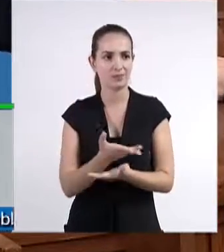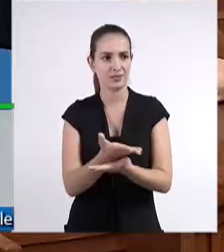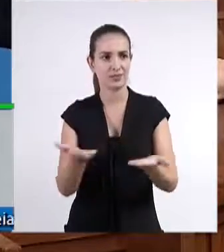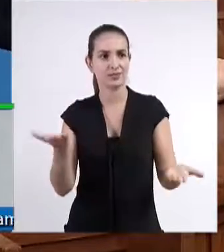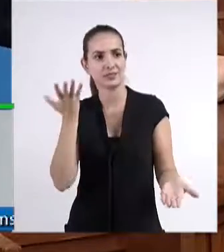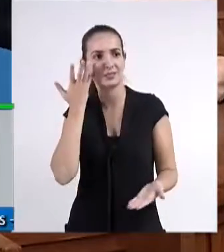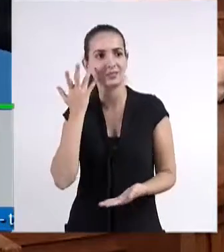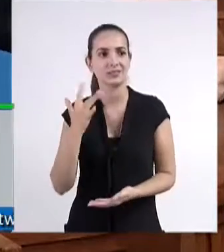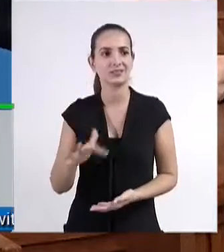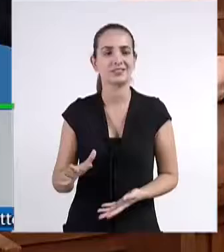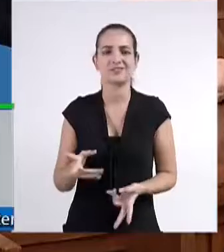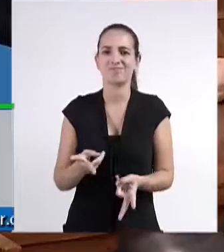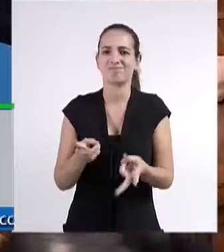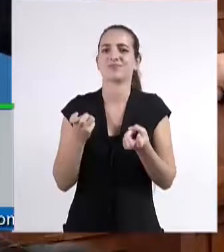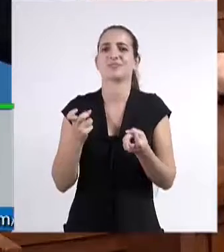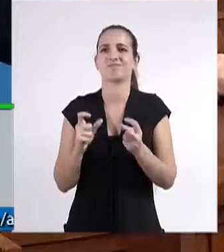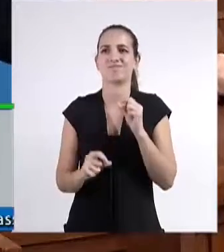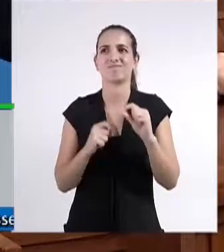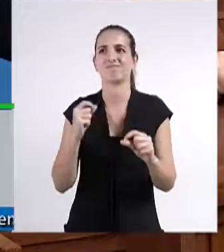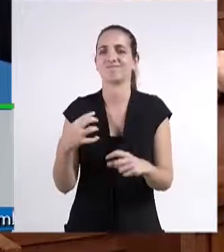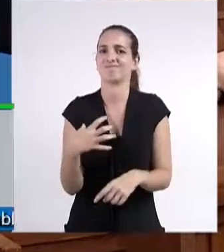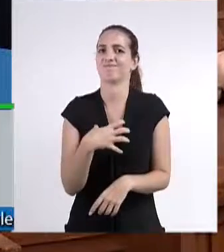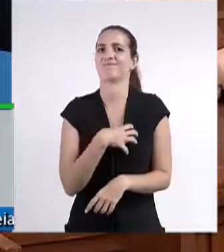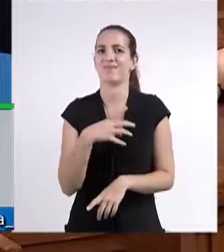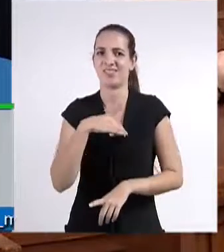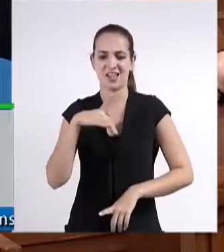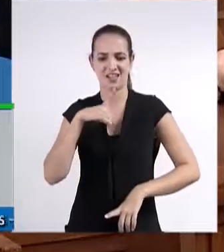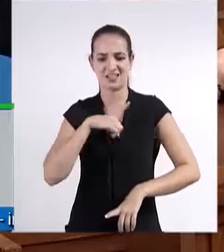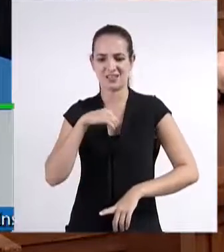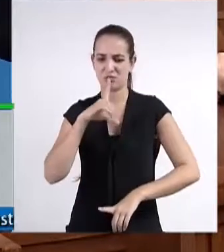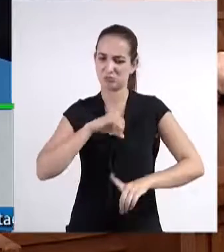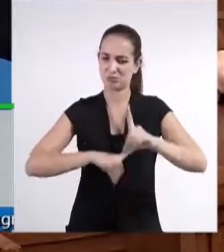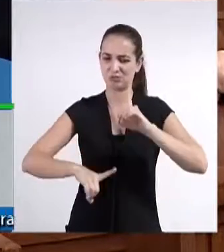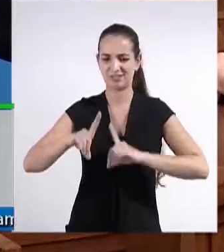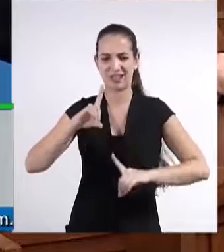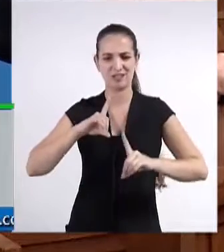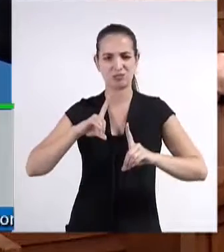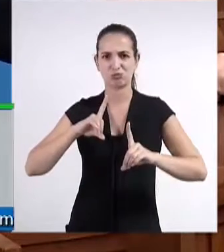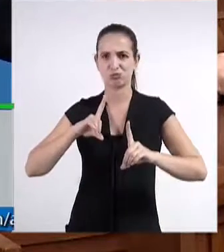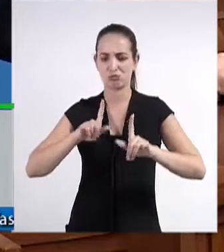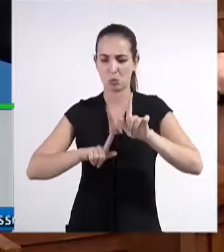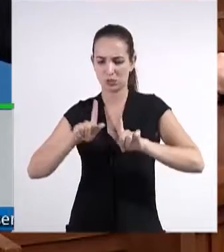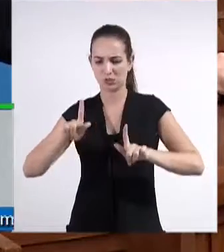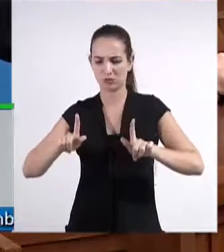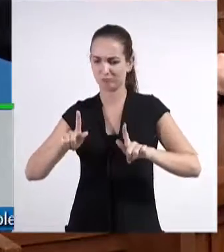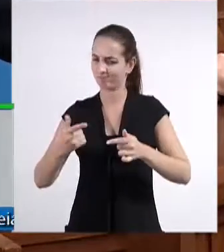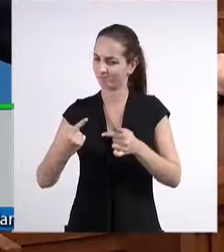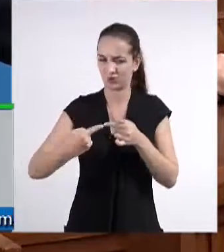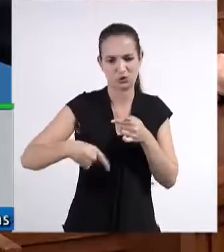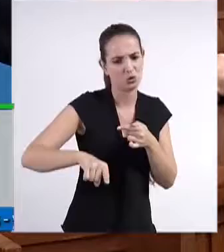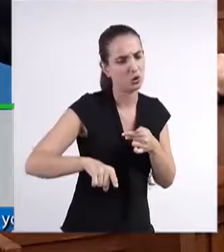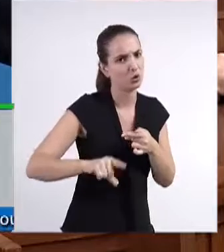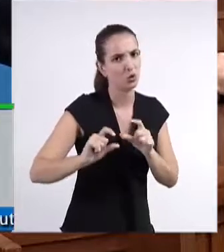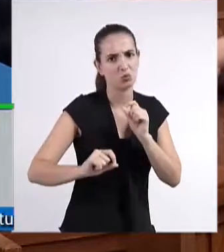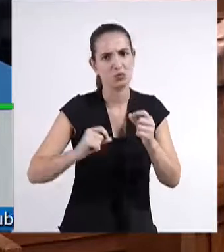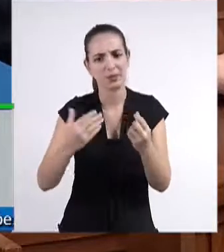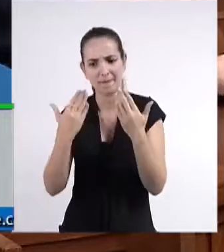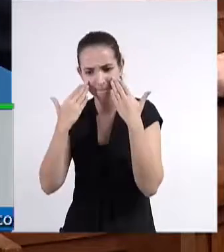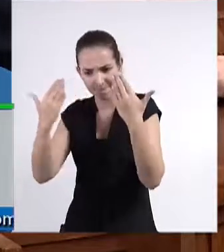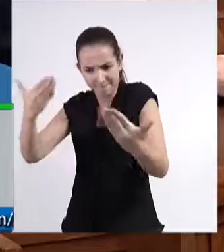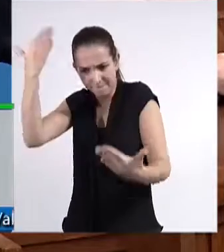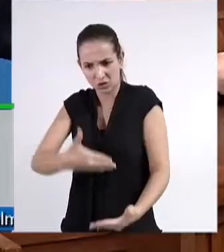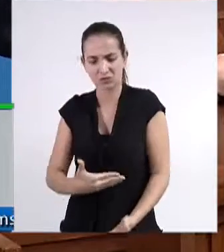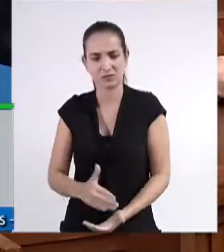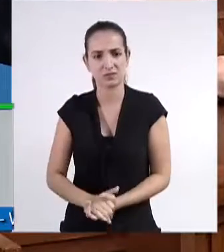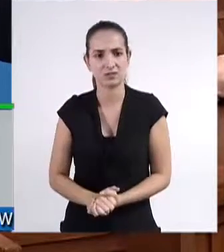e parece-me que esses dados contrastam com esses indicadores. Penso